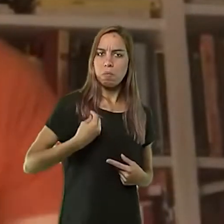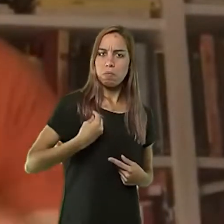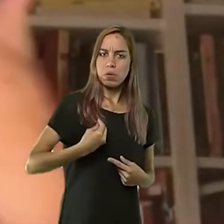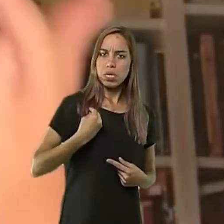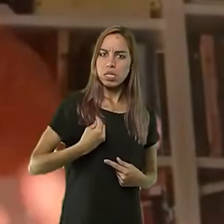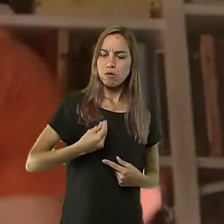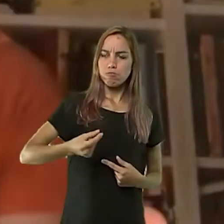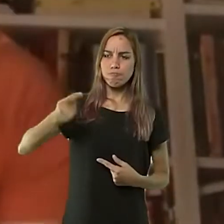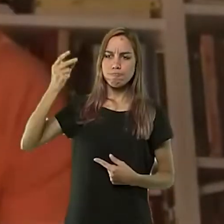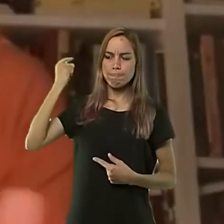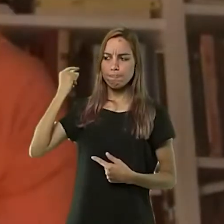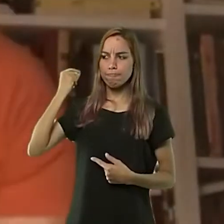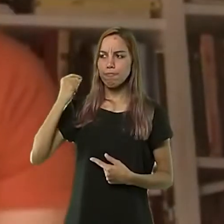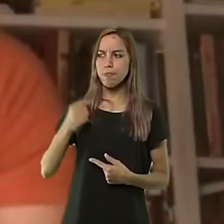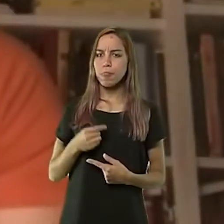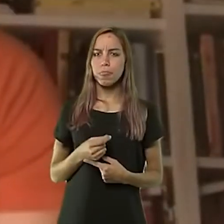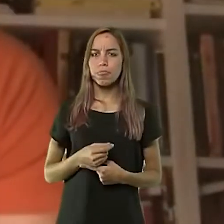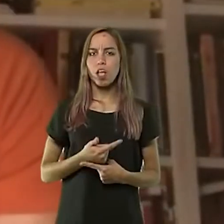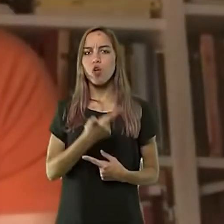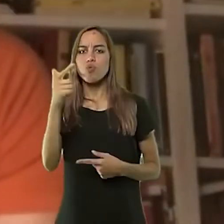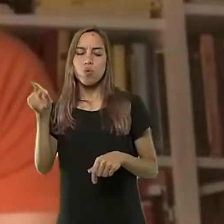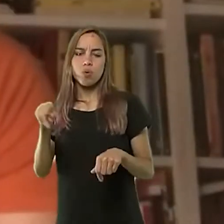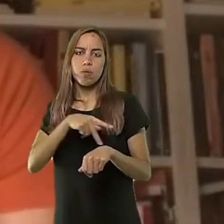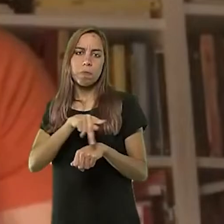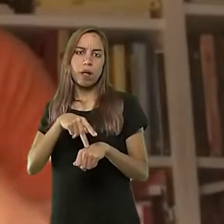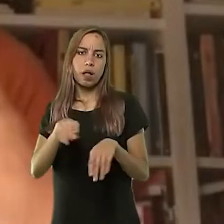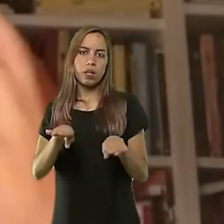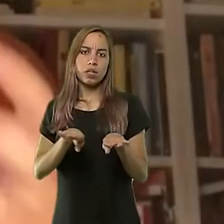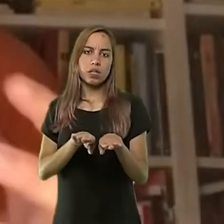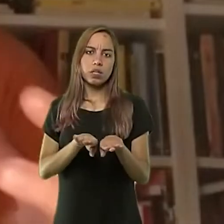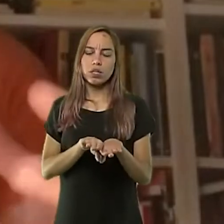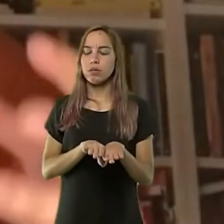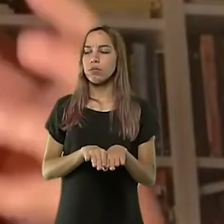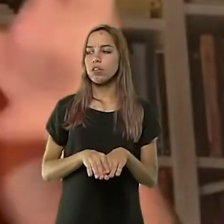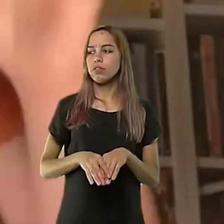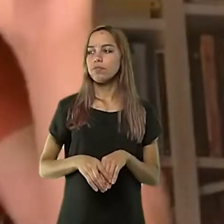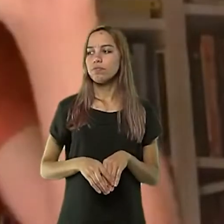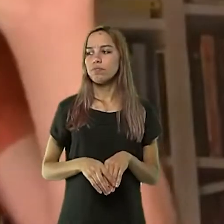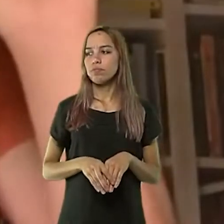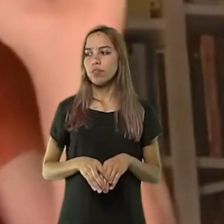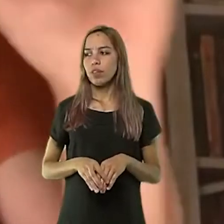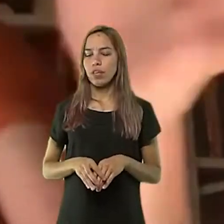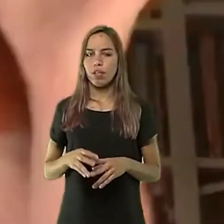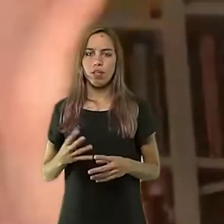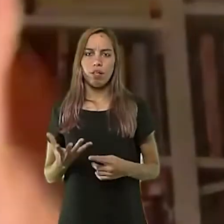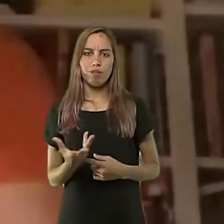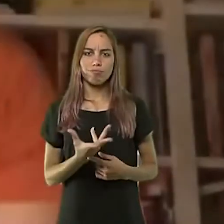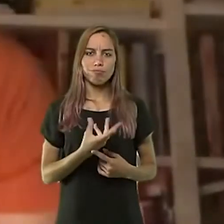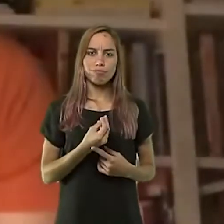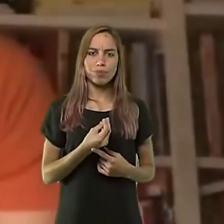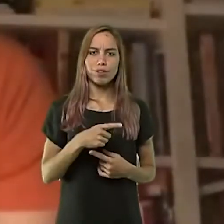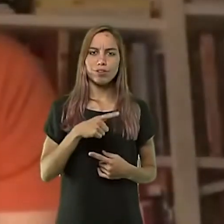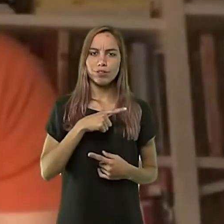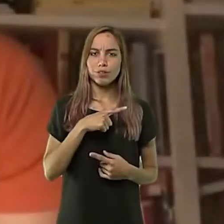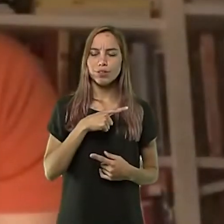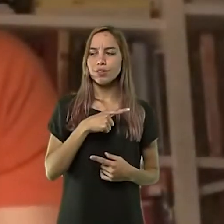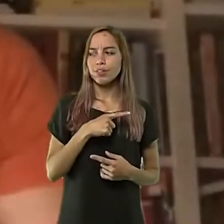aos outros países, detestavam aquele tipo de arte, mas como achavam que podiam